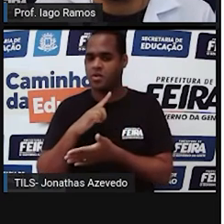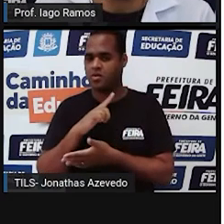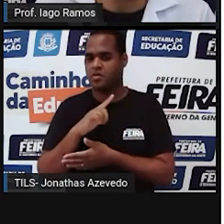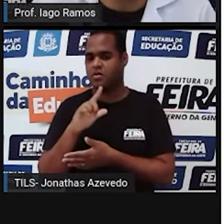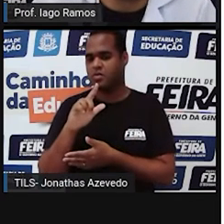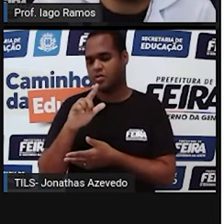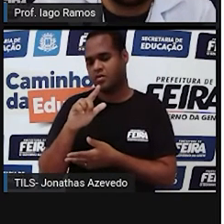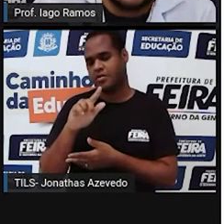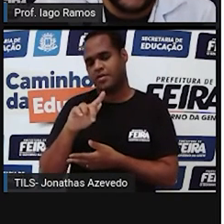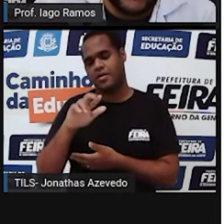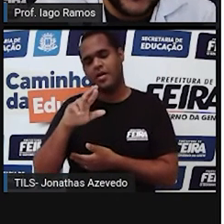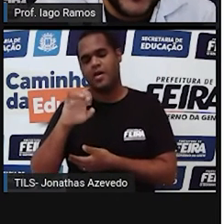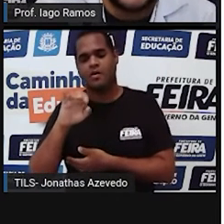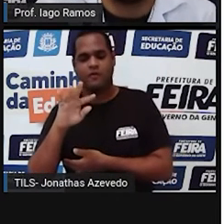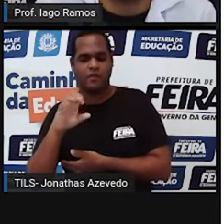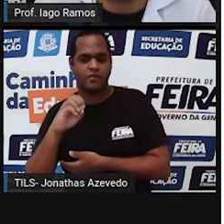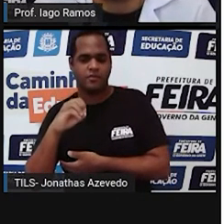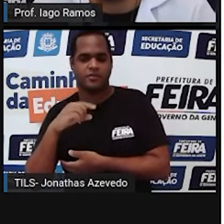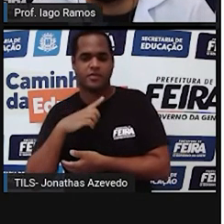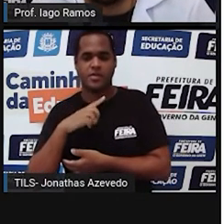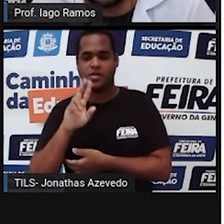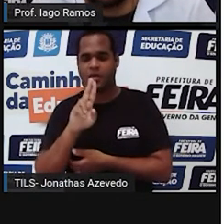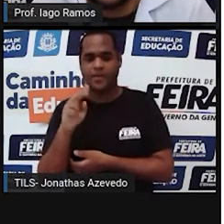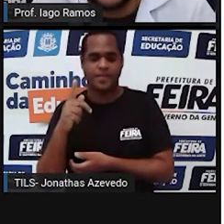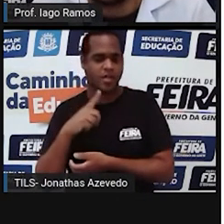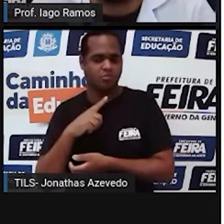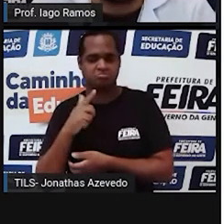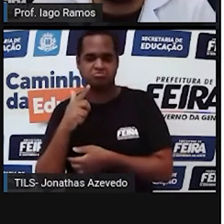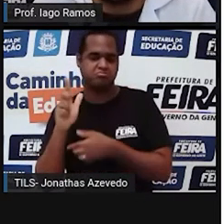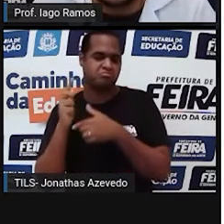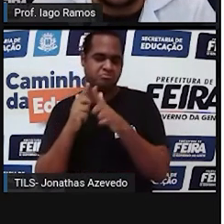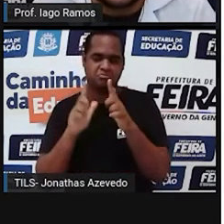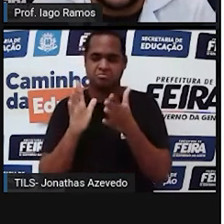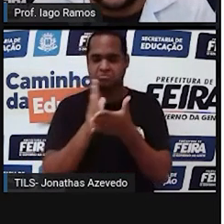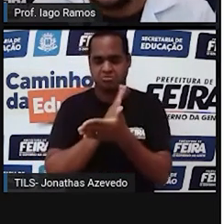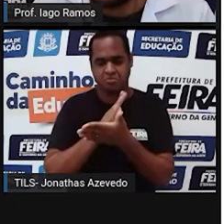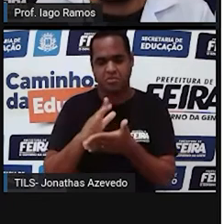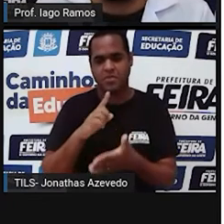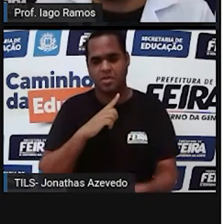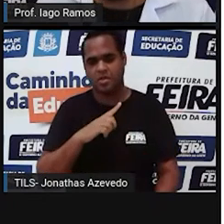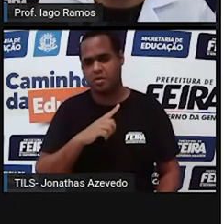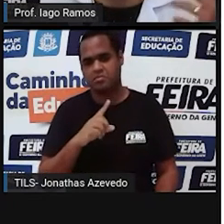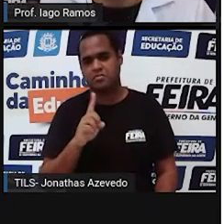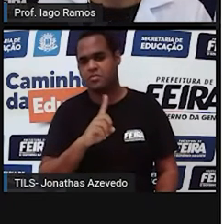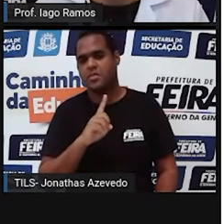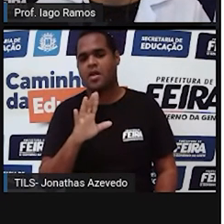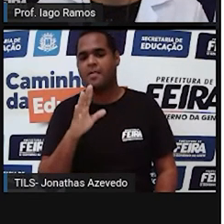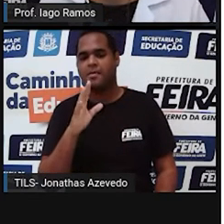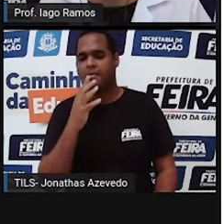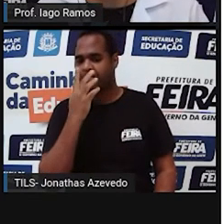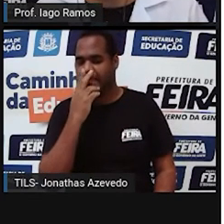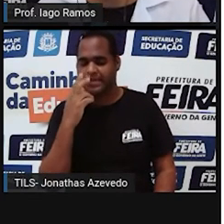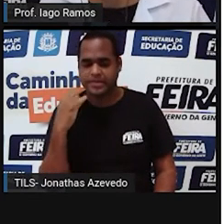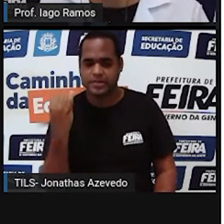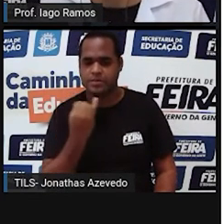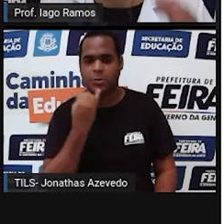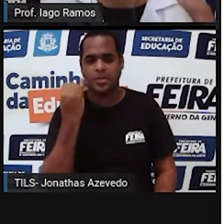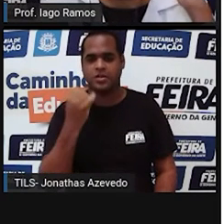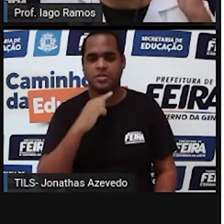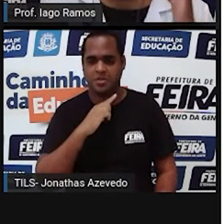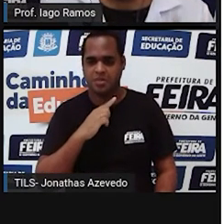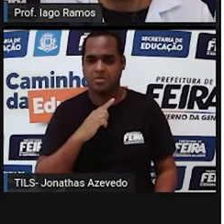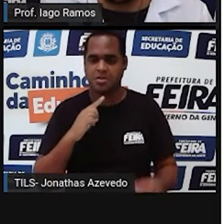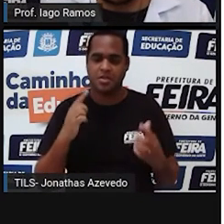né? Uns recebem nomes, outros não, mas de qualquer maneira, não importa qual é o tipo de gráfico,